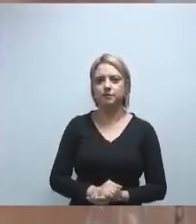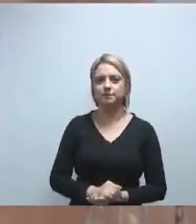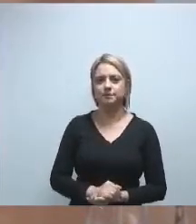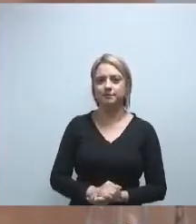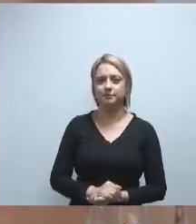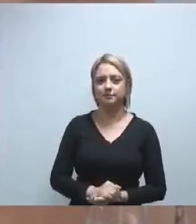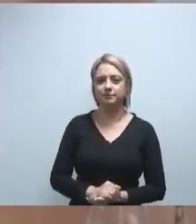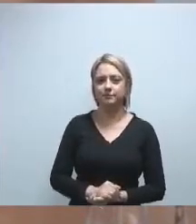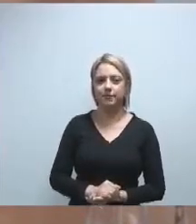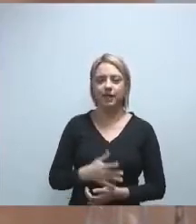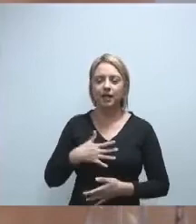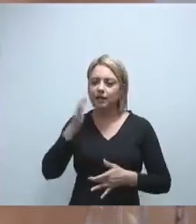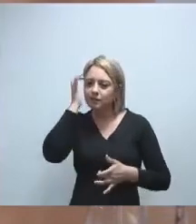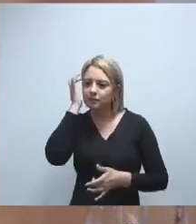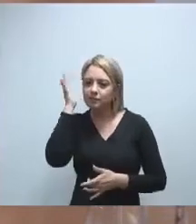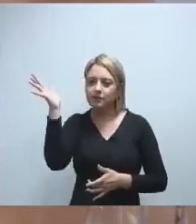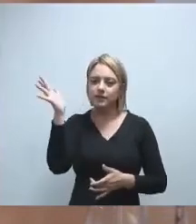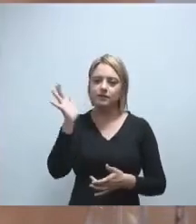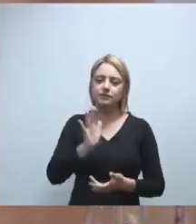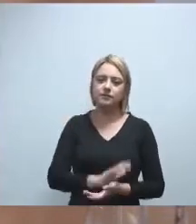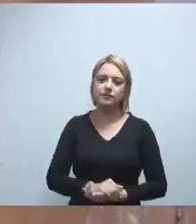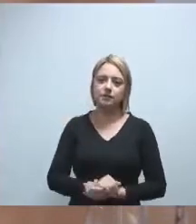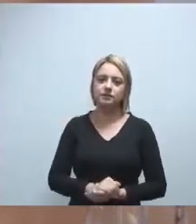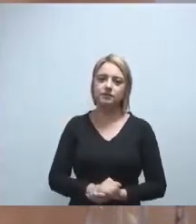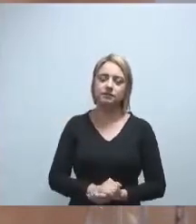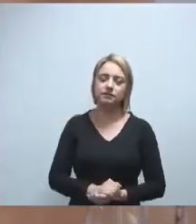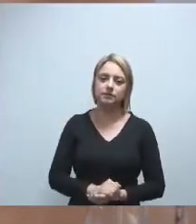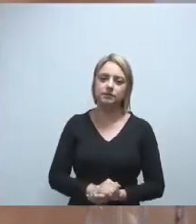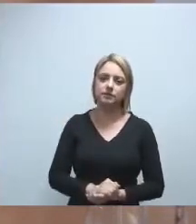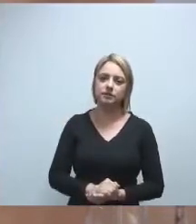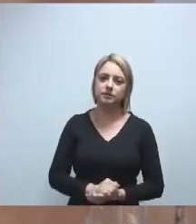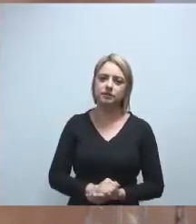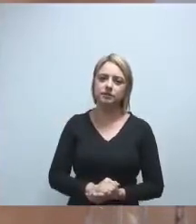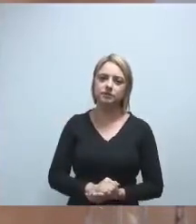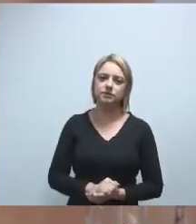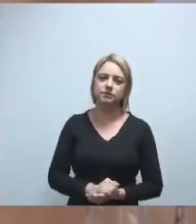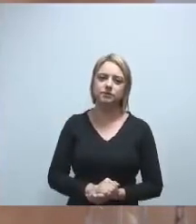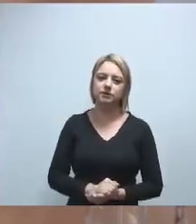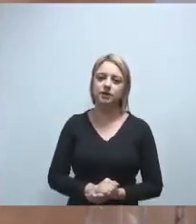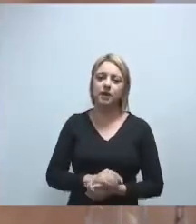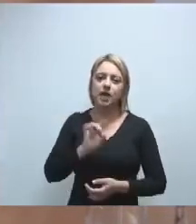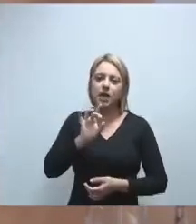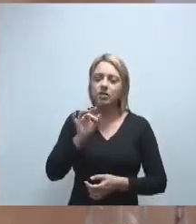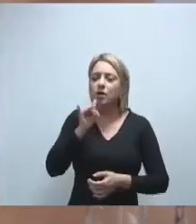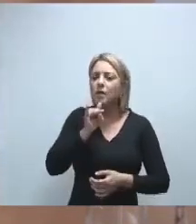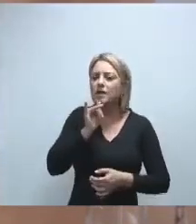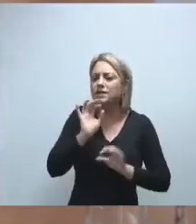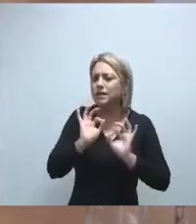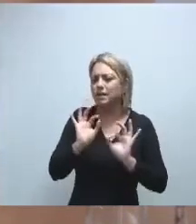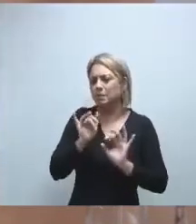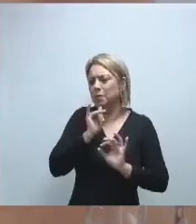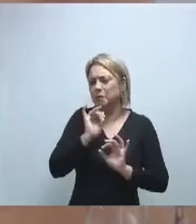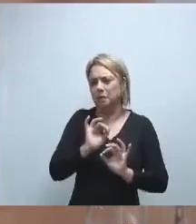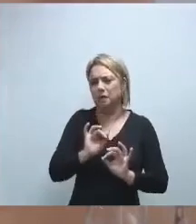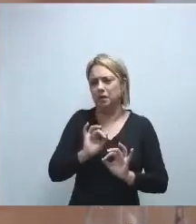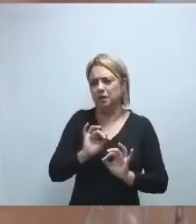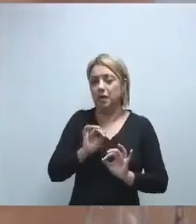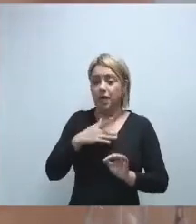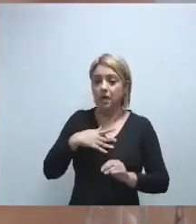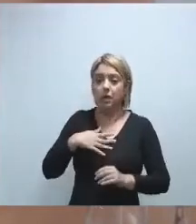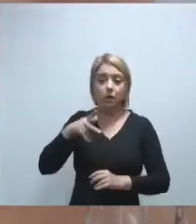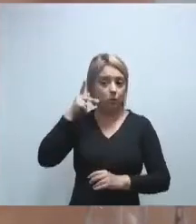é tão fácil é só um exemplo zinha que eu como